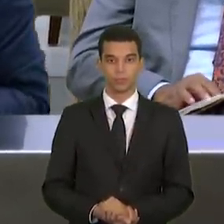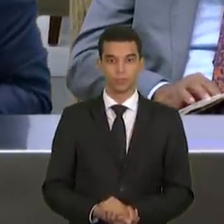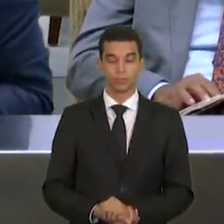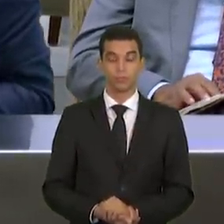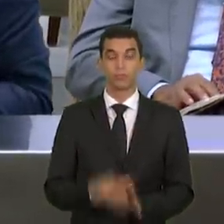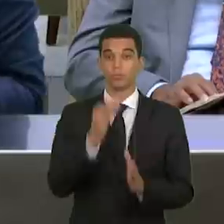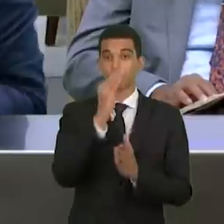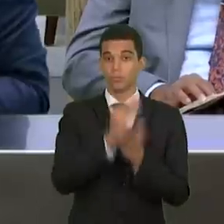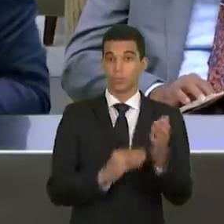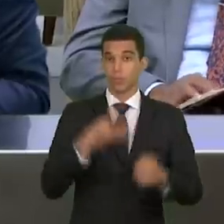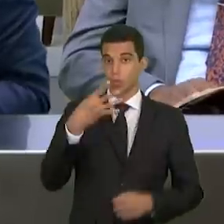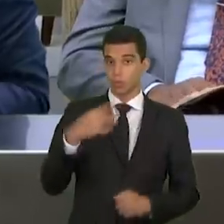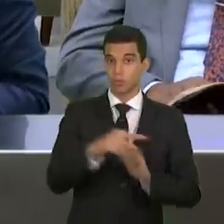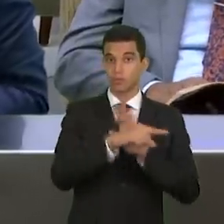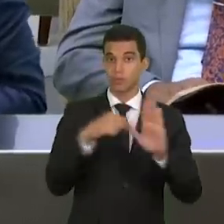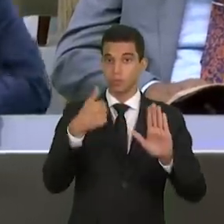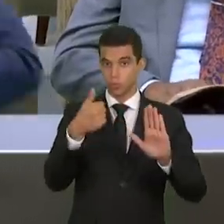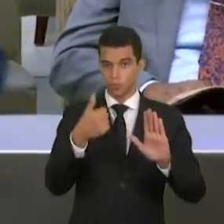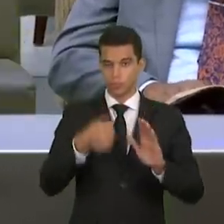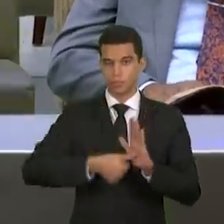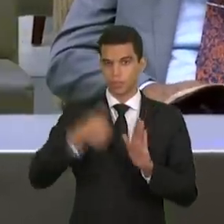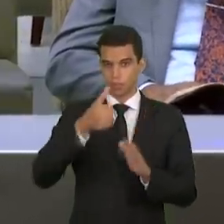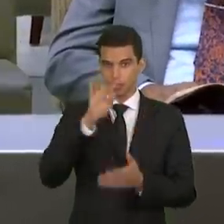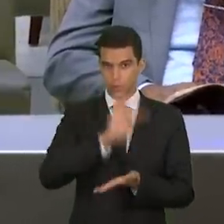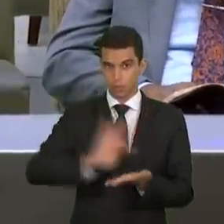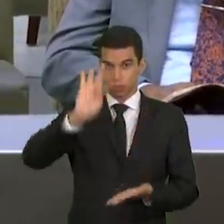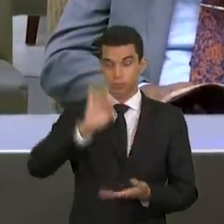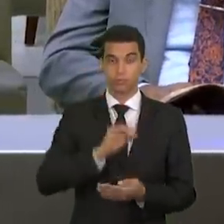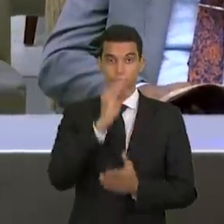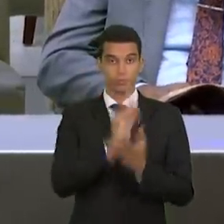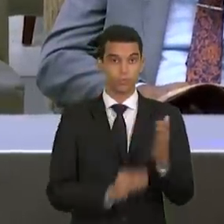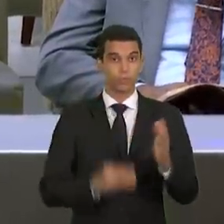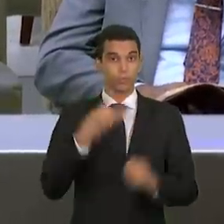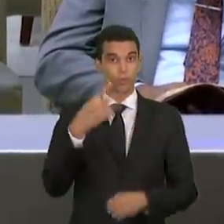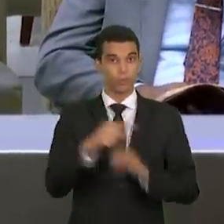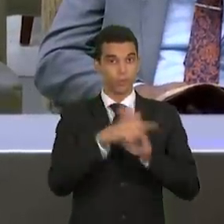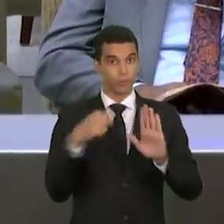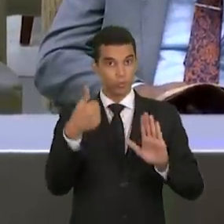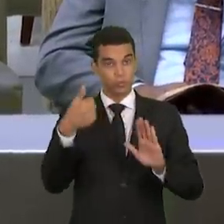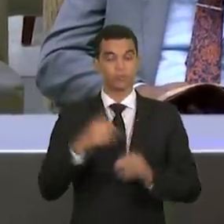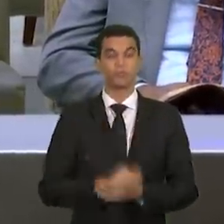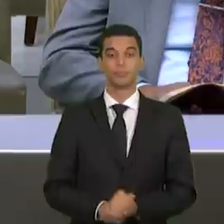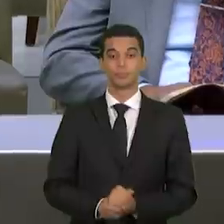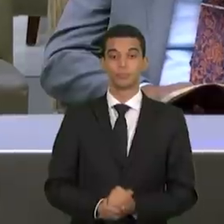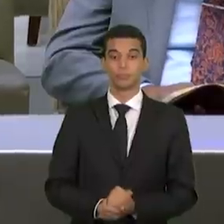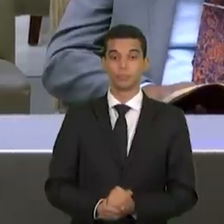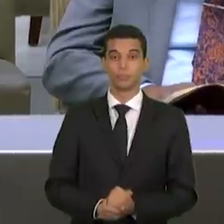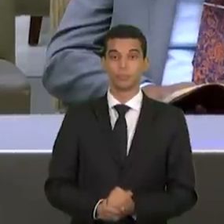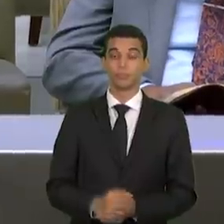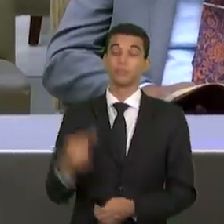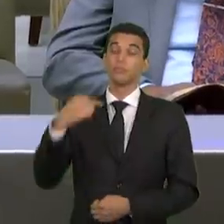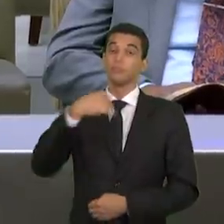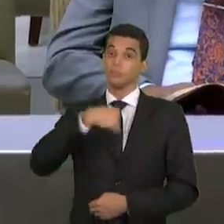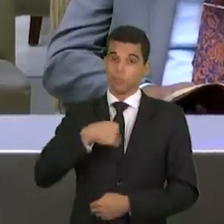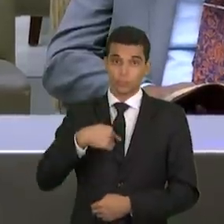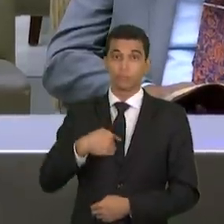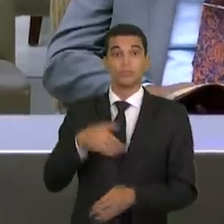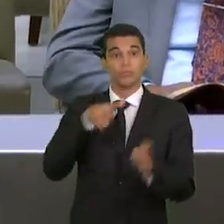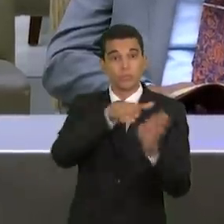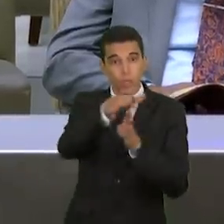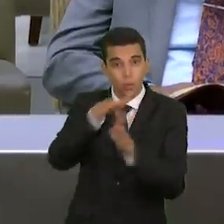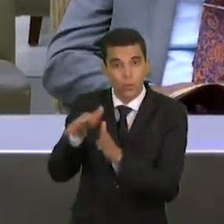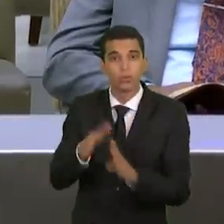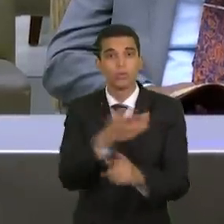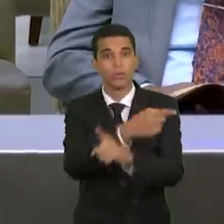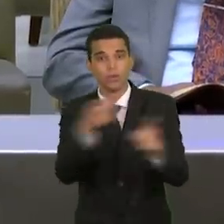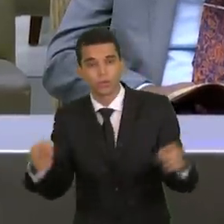1, de 1 aos Tessalonicenses. Finalmente, irmãos, vos rogamos e exortamos no Senhor Jesus,